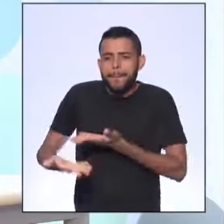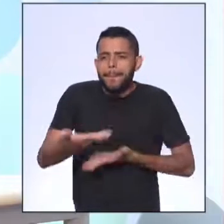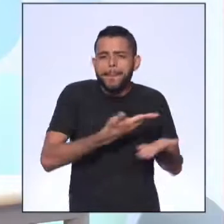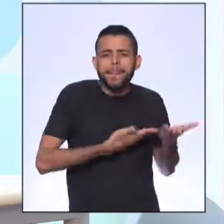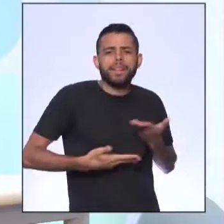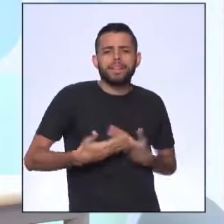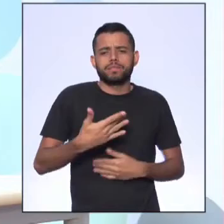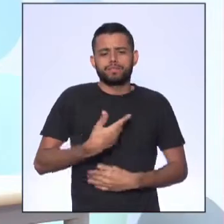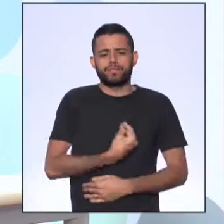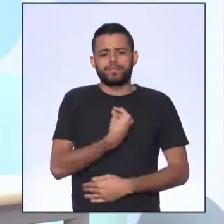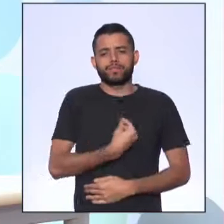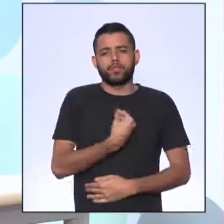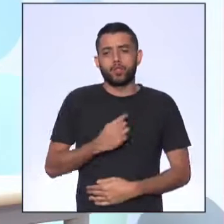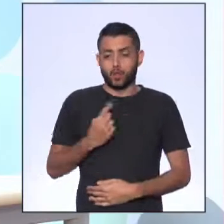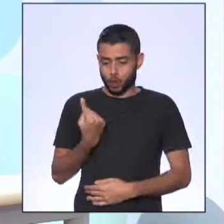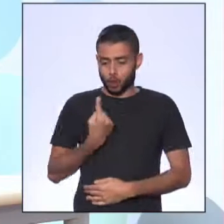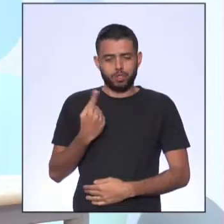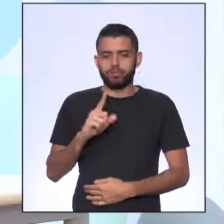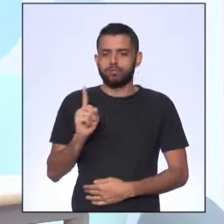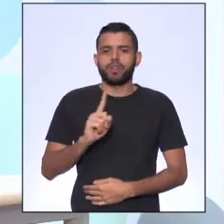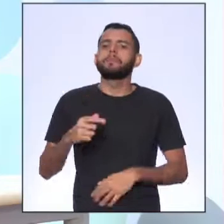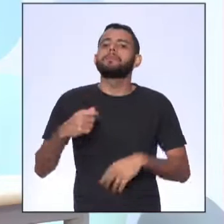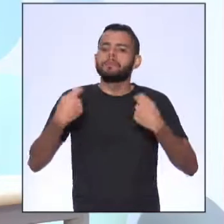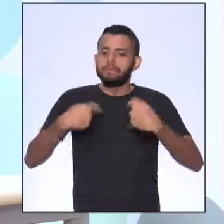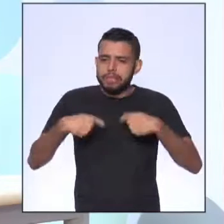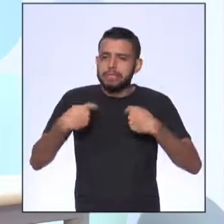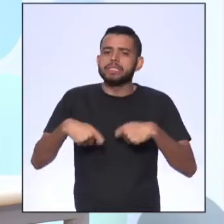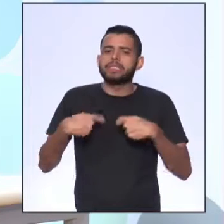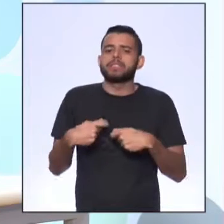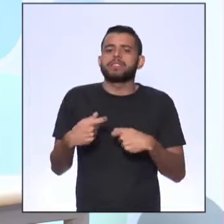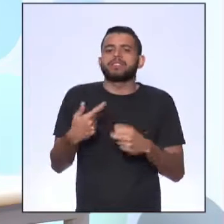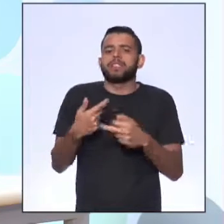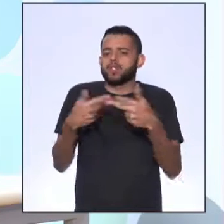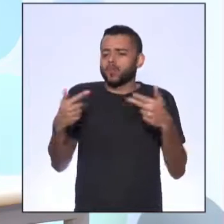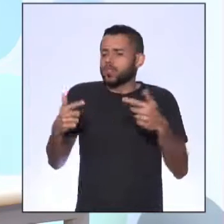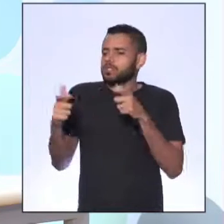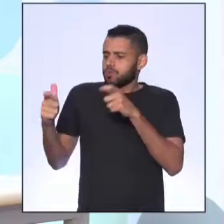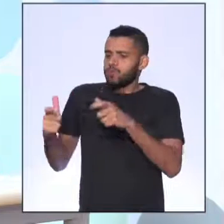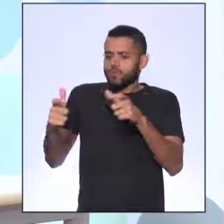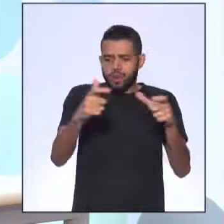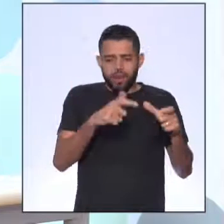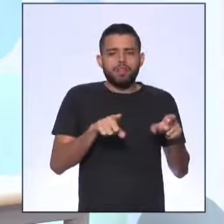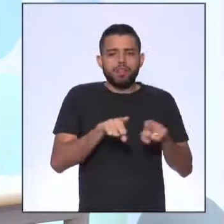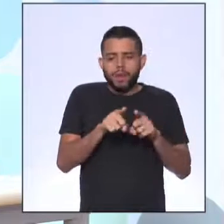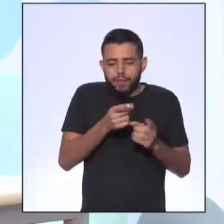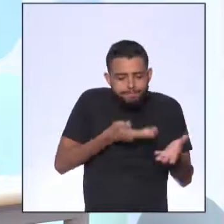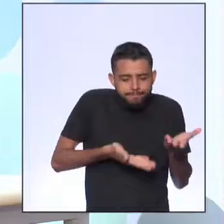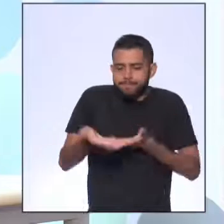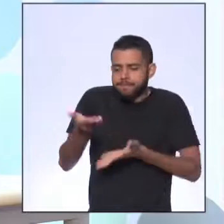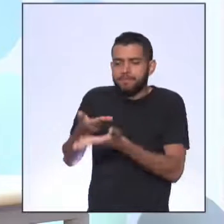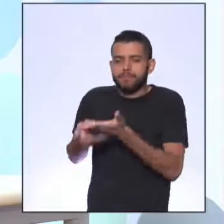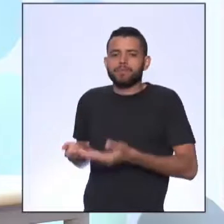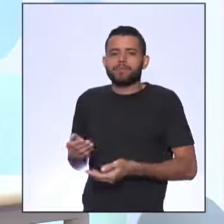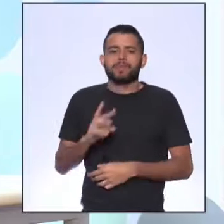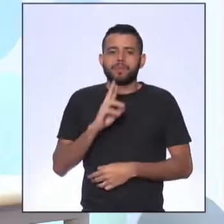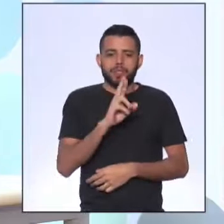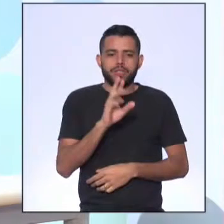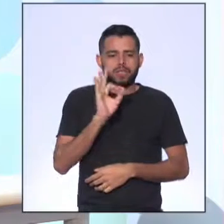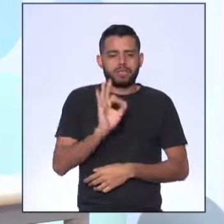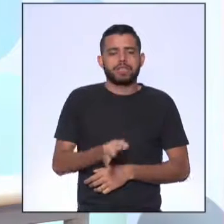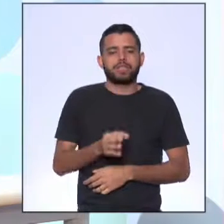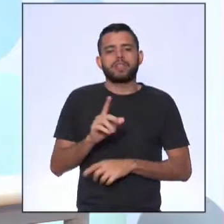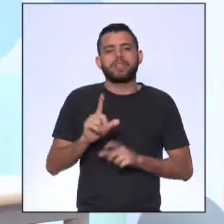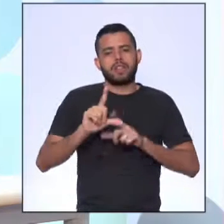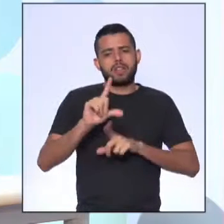sozinhos. Todos os seres vivos dependem dos fatores não vivos do ambiente. Então, a única letra correta é a letra